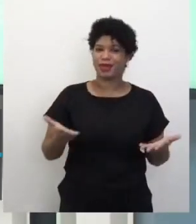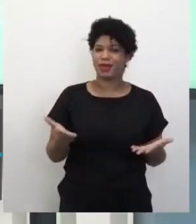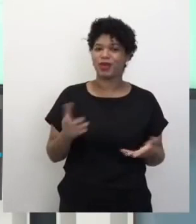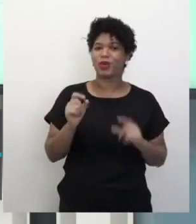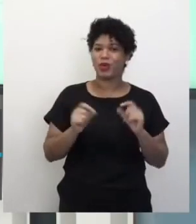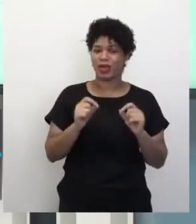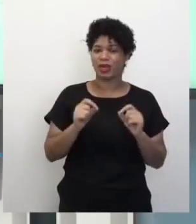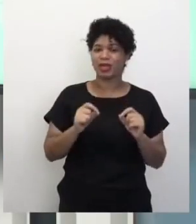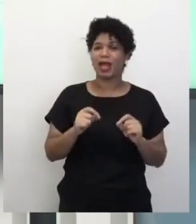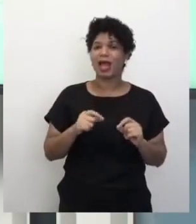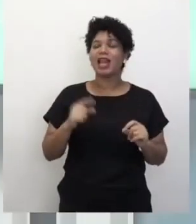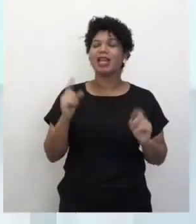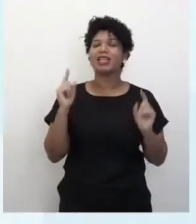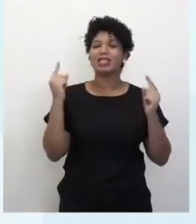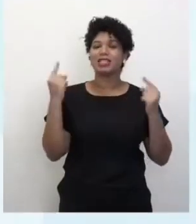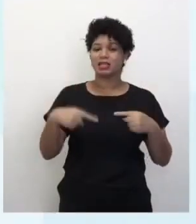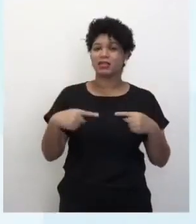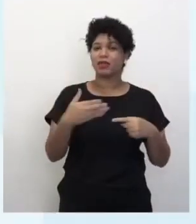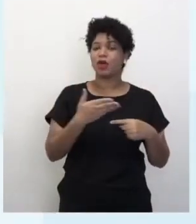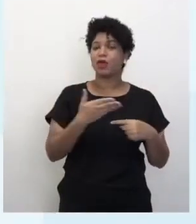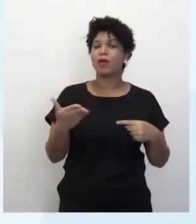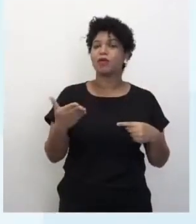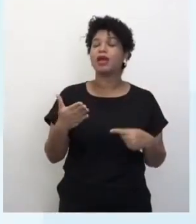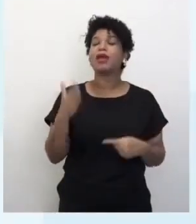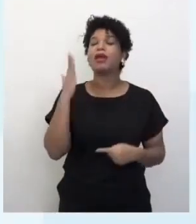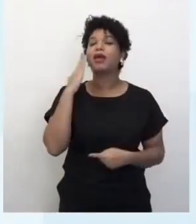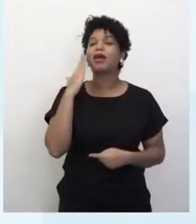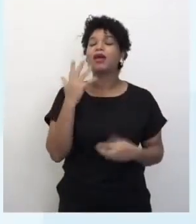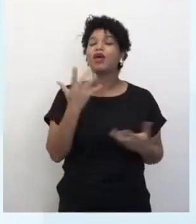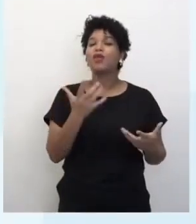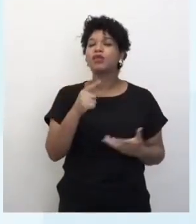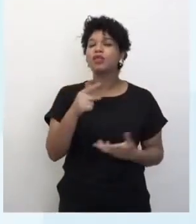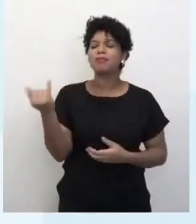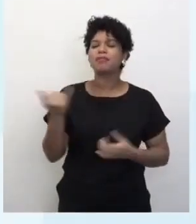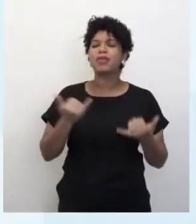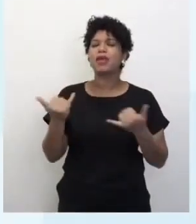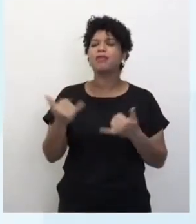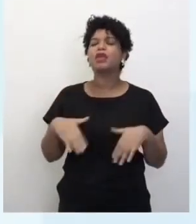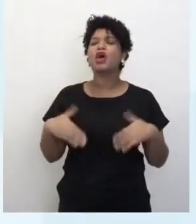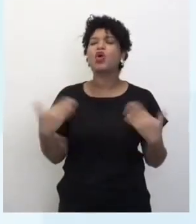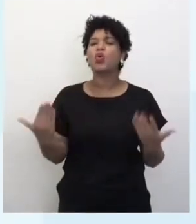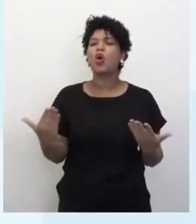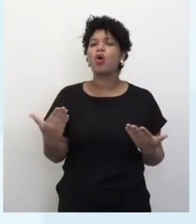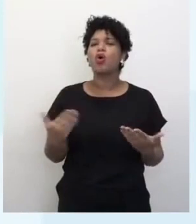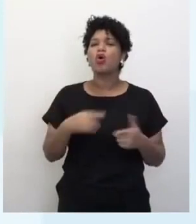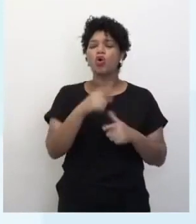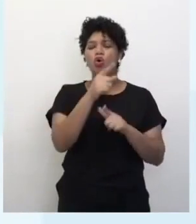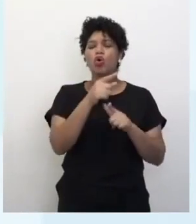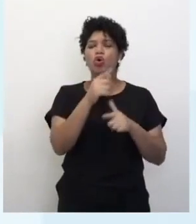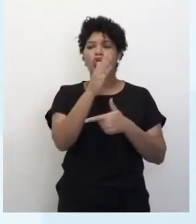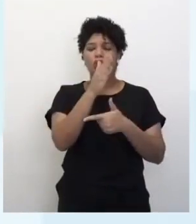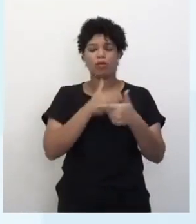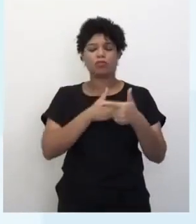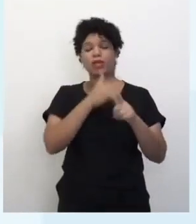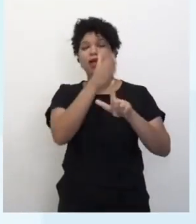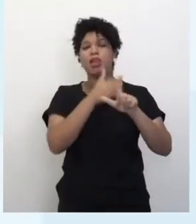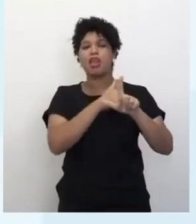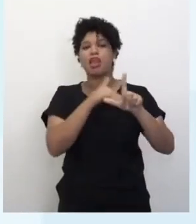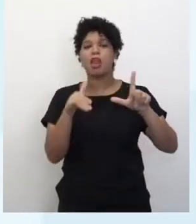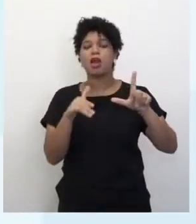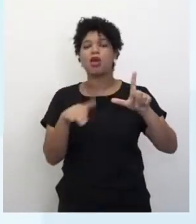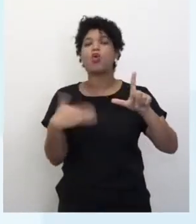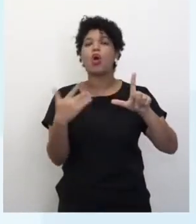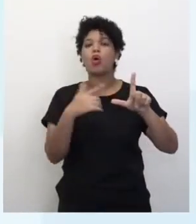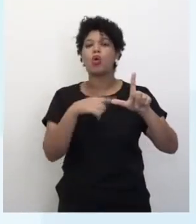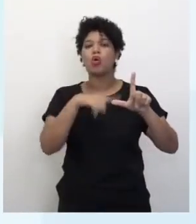o desafio. Eu quero que você fale para mim qual é a função deste gráfico.